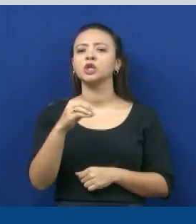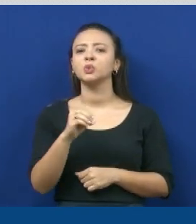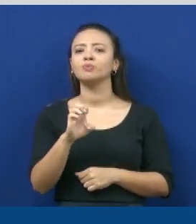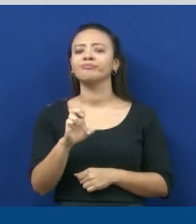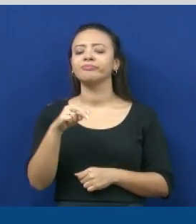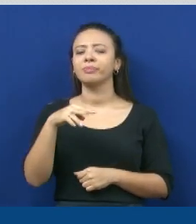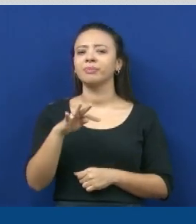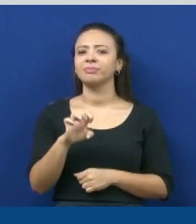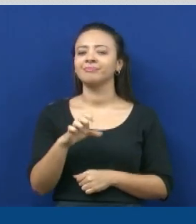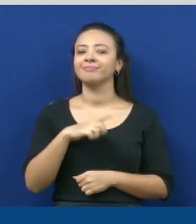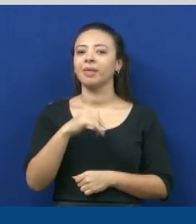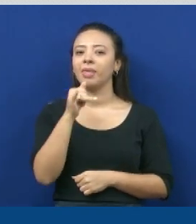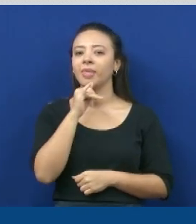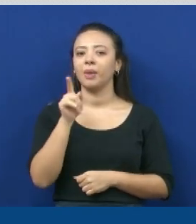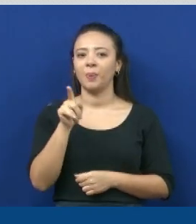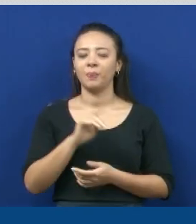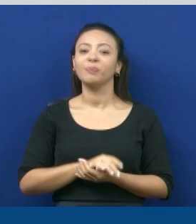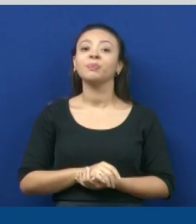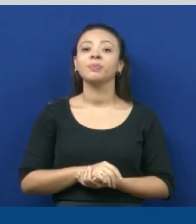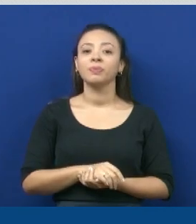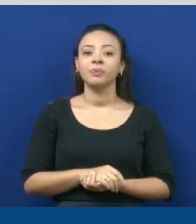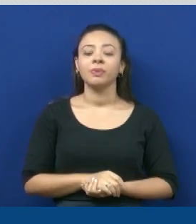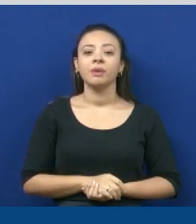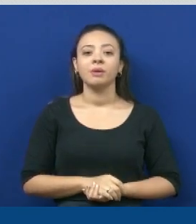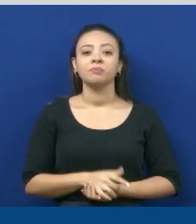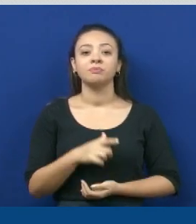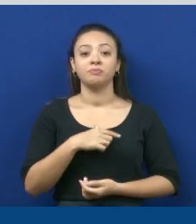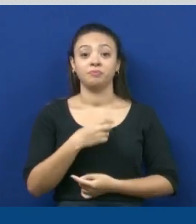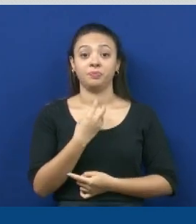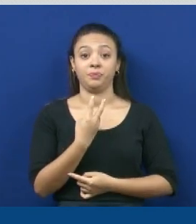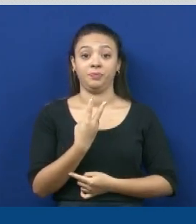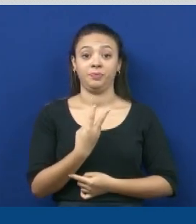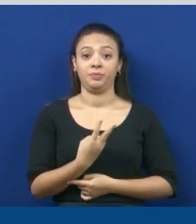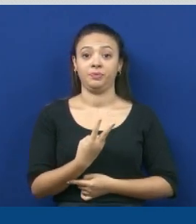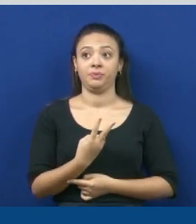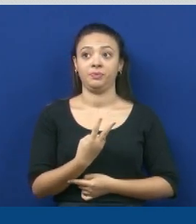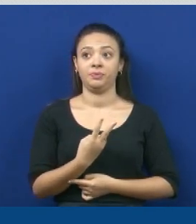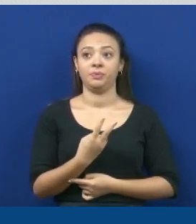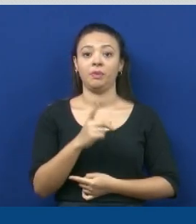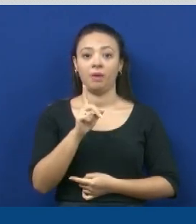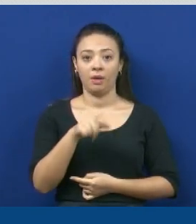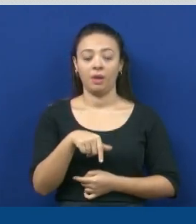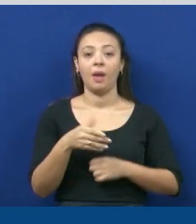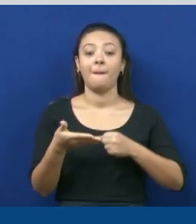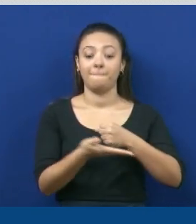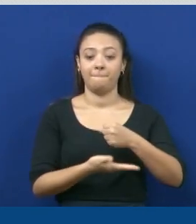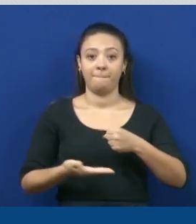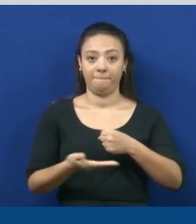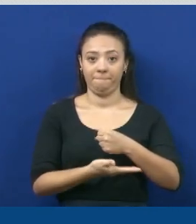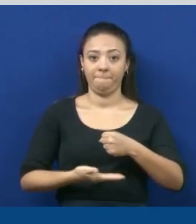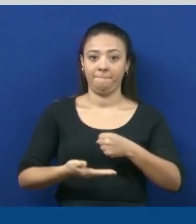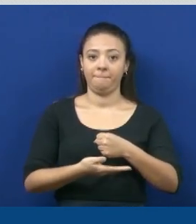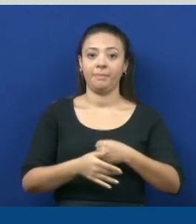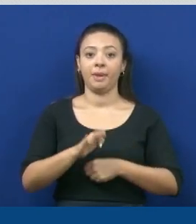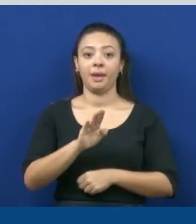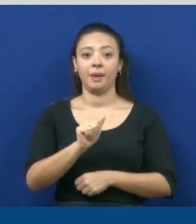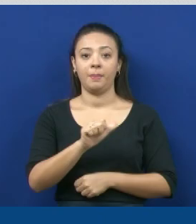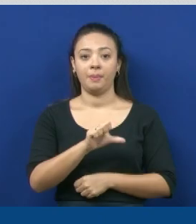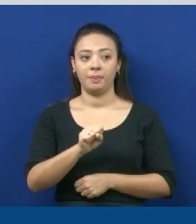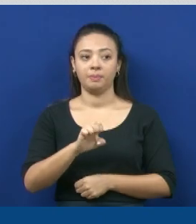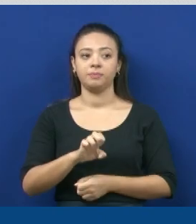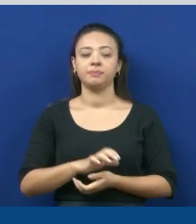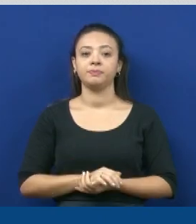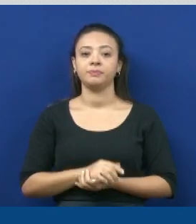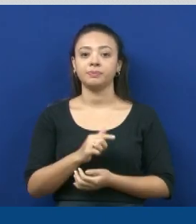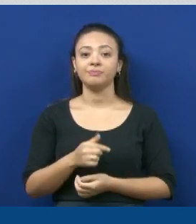nesta expressão. Então vamos lá. 2 seria ou é a nossa base e